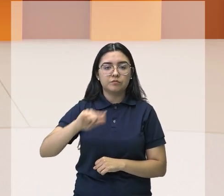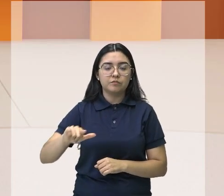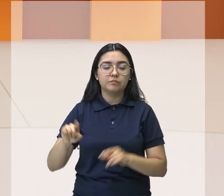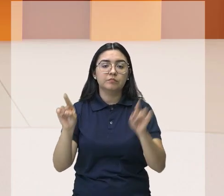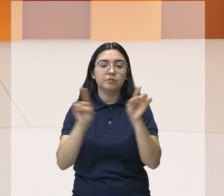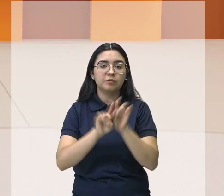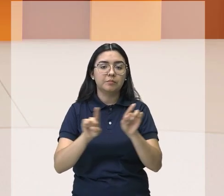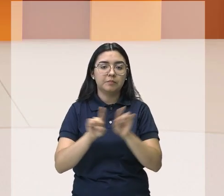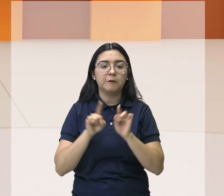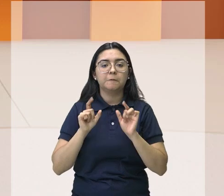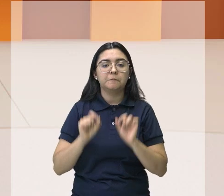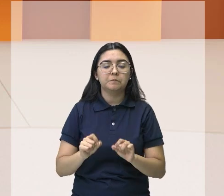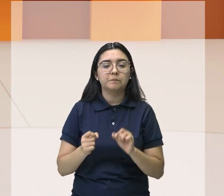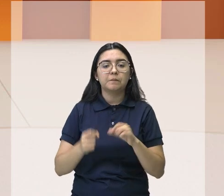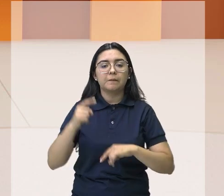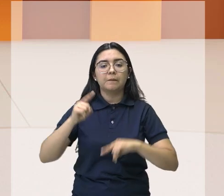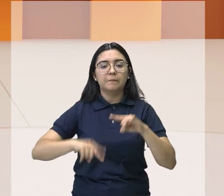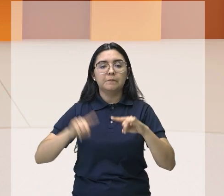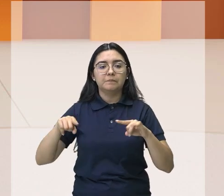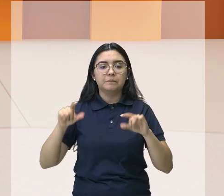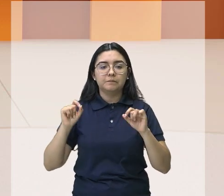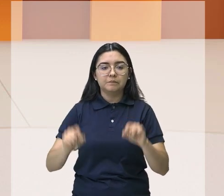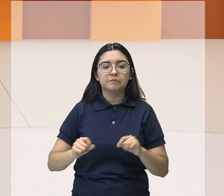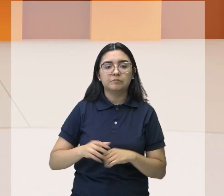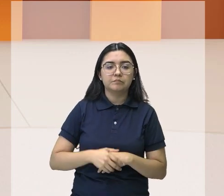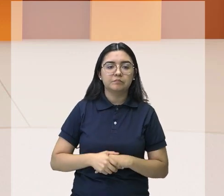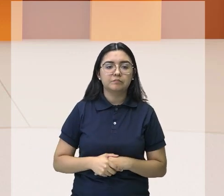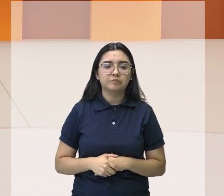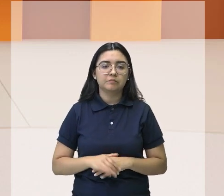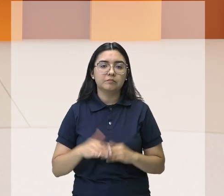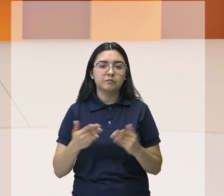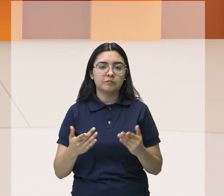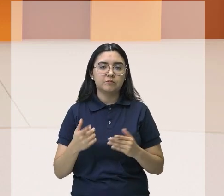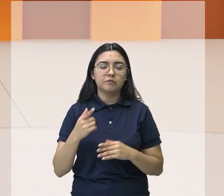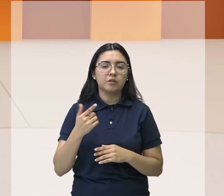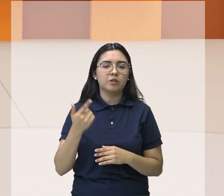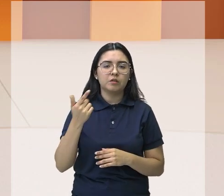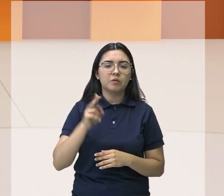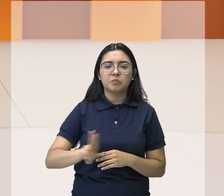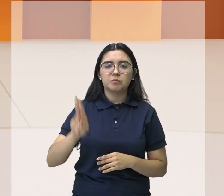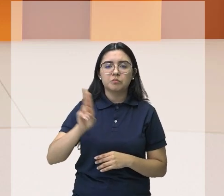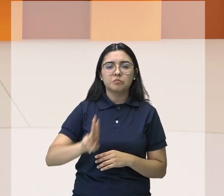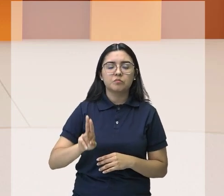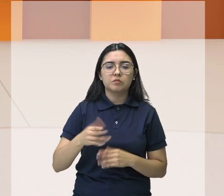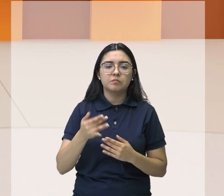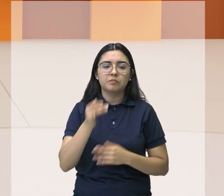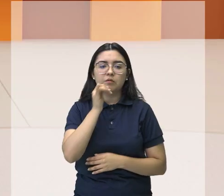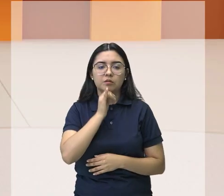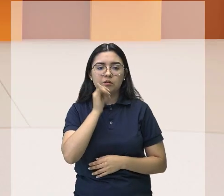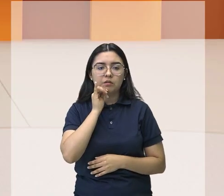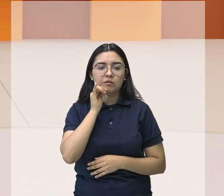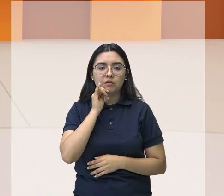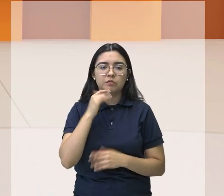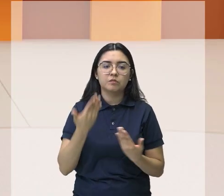até mesmo produtos de segunda mão, aqueles que não se usa mais, como, por exemplo,